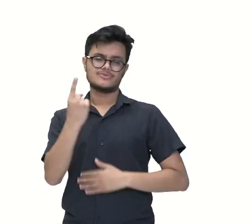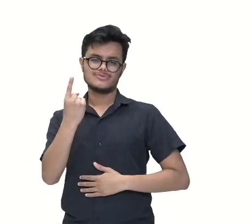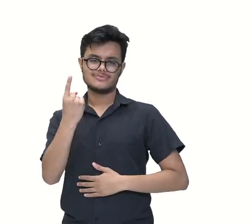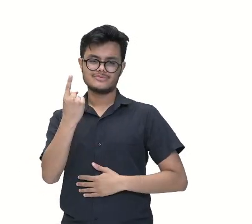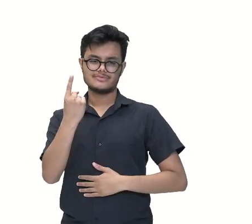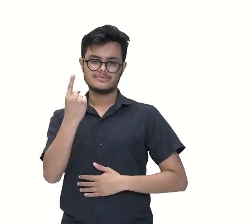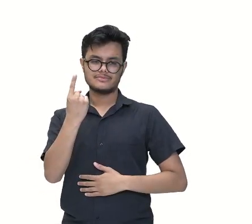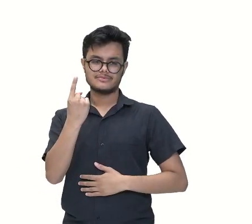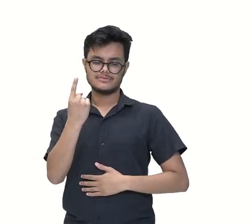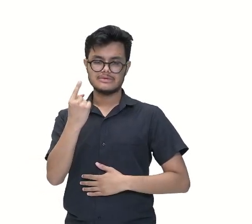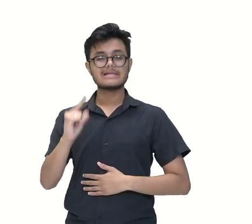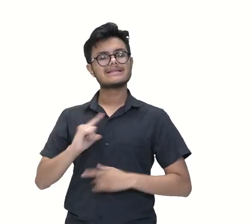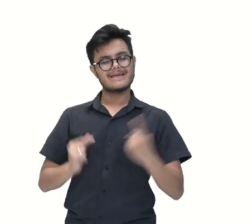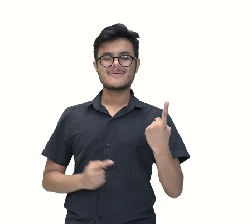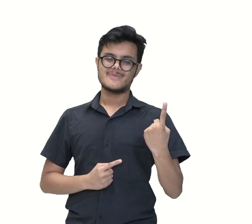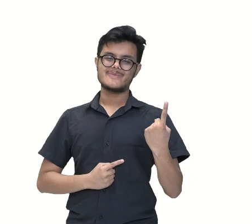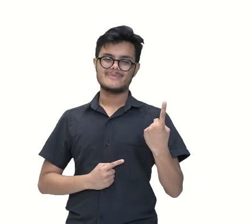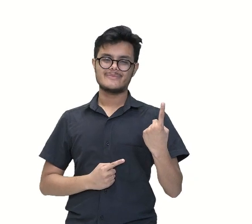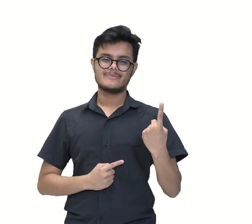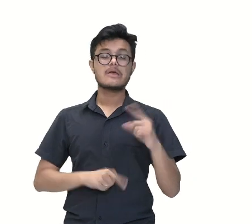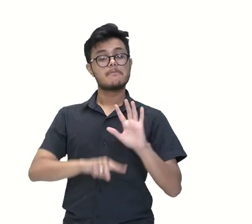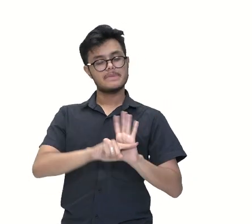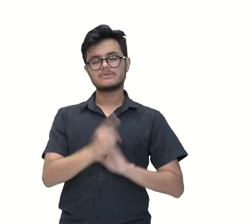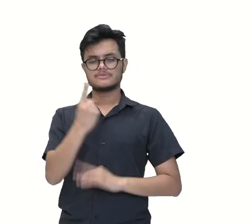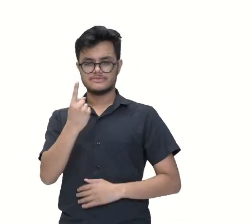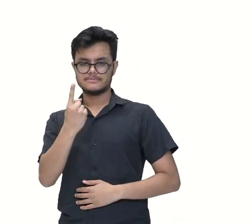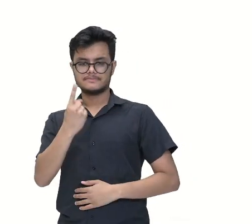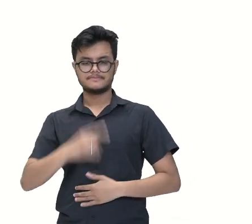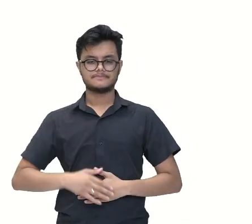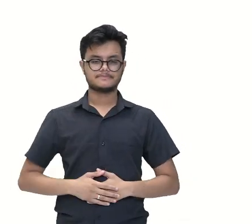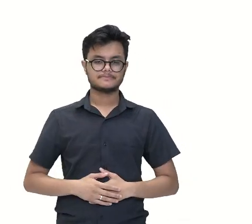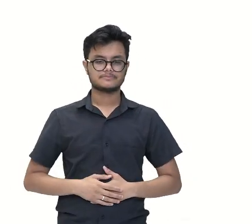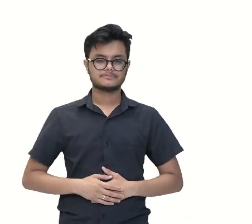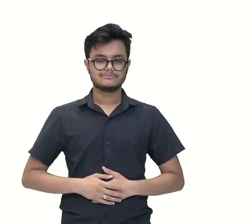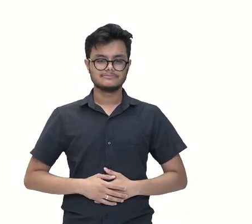desse x ao quadrado existe menos 1, né? A gente não escreve, mas